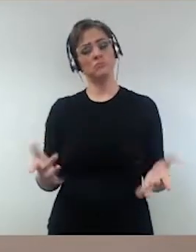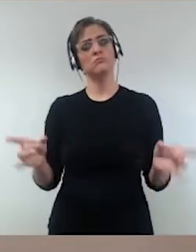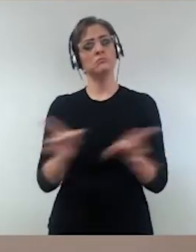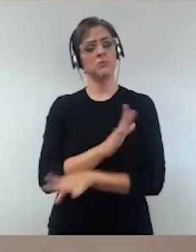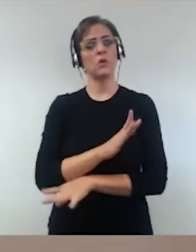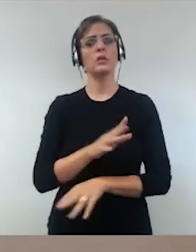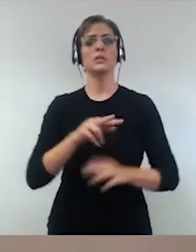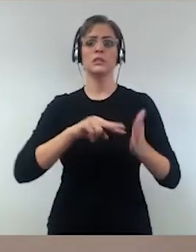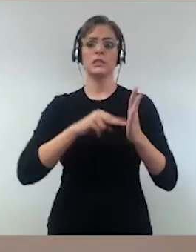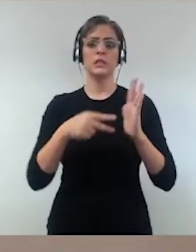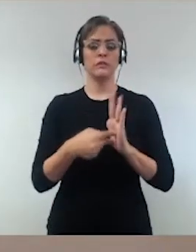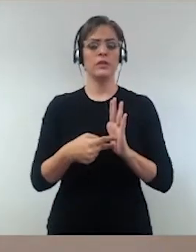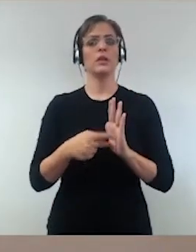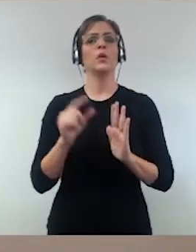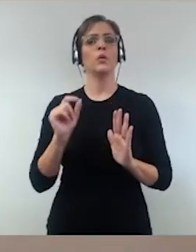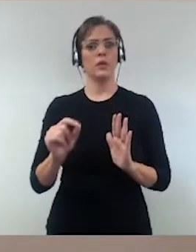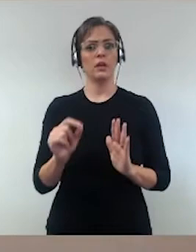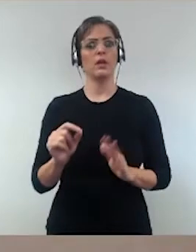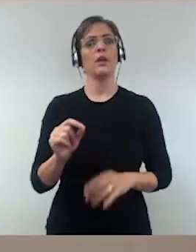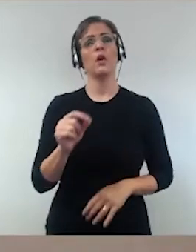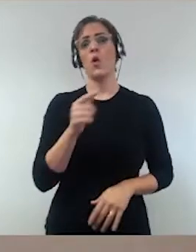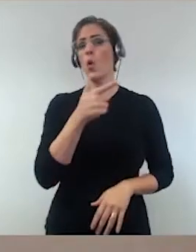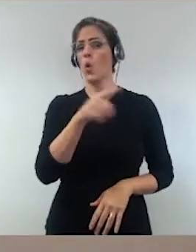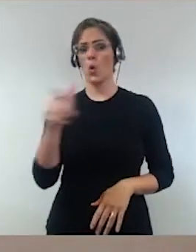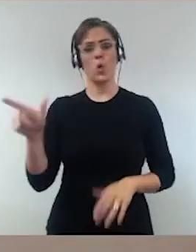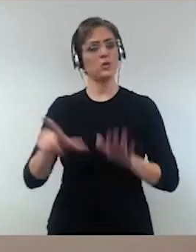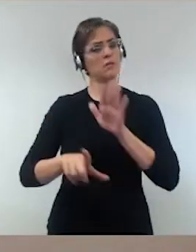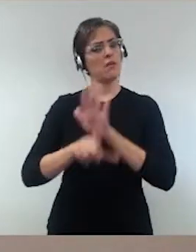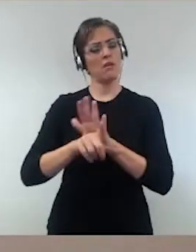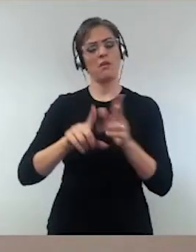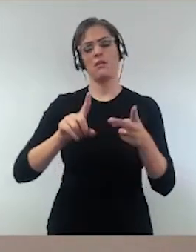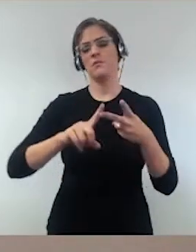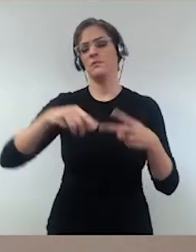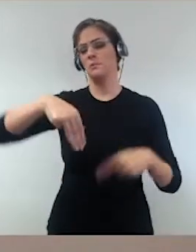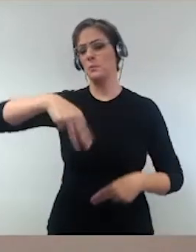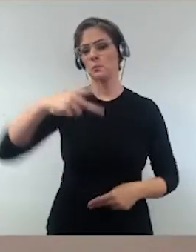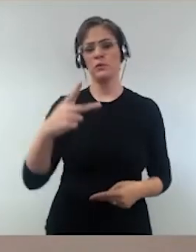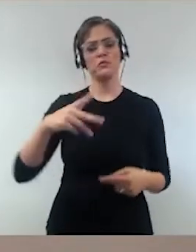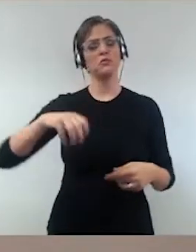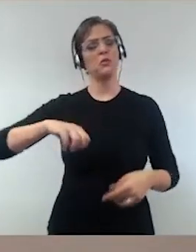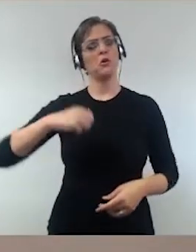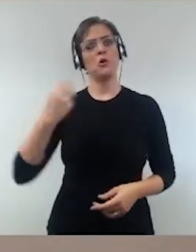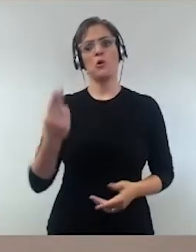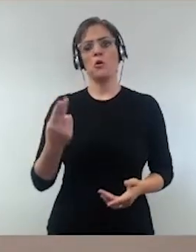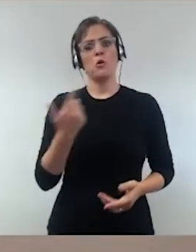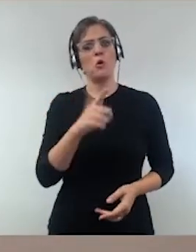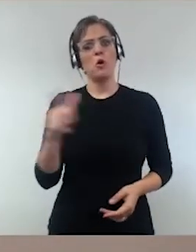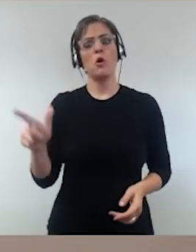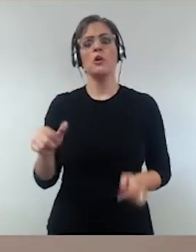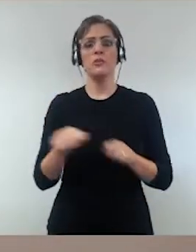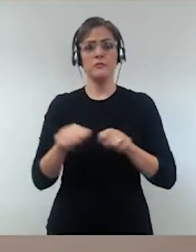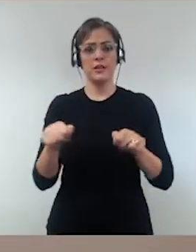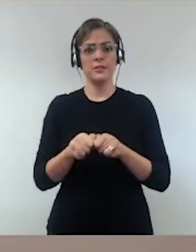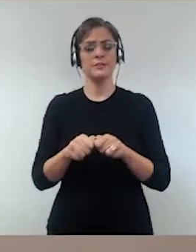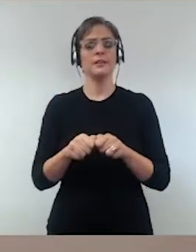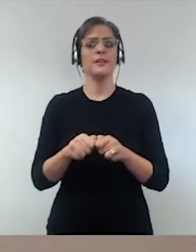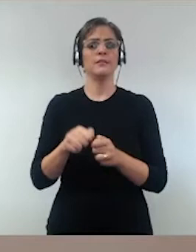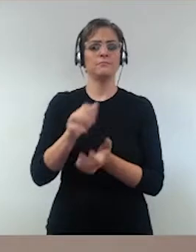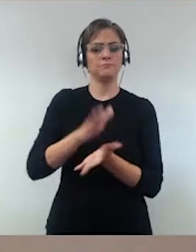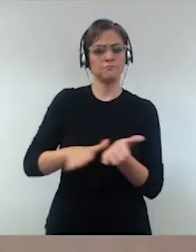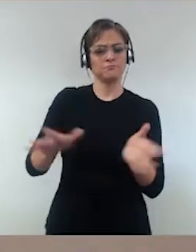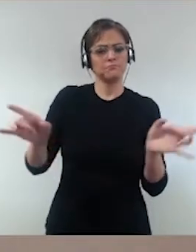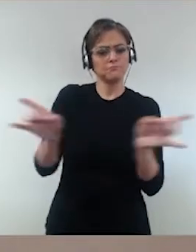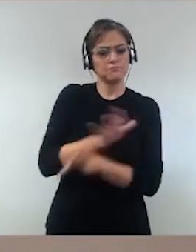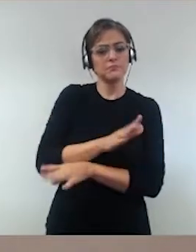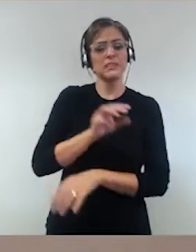está vinculado, ou seja, outras leis ou medidas provisórias que sejam editadas, promulgadas e estejam